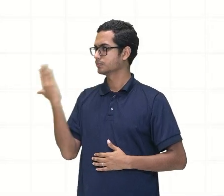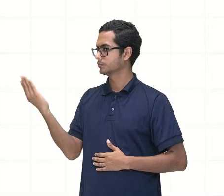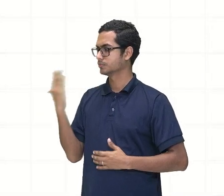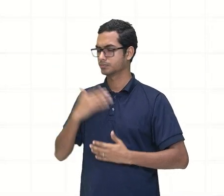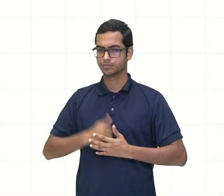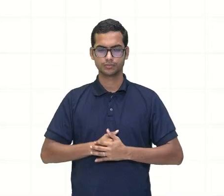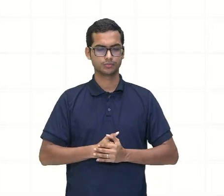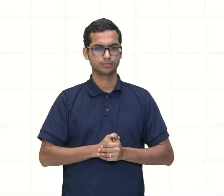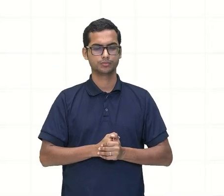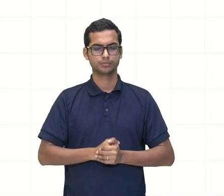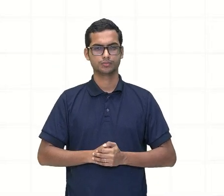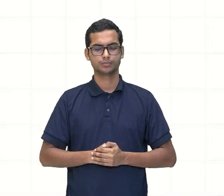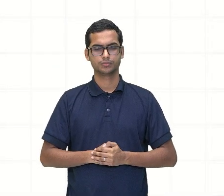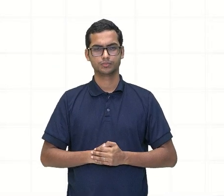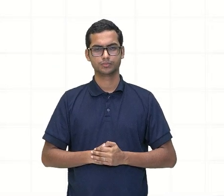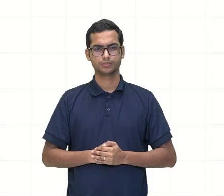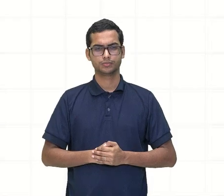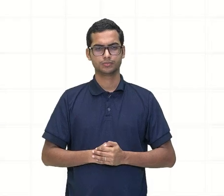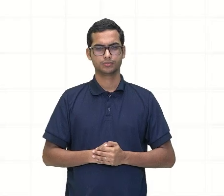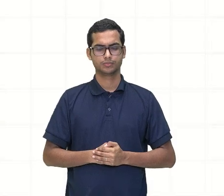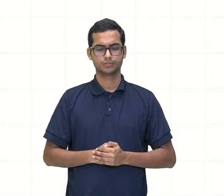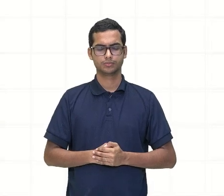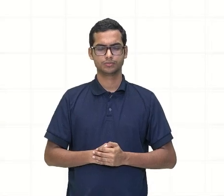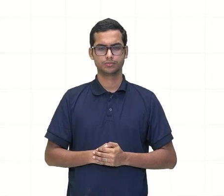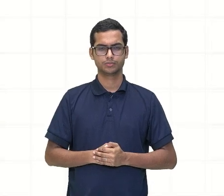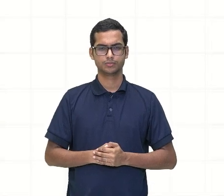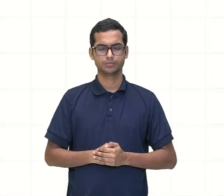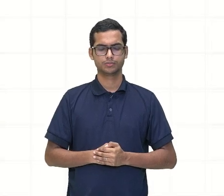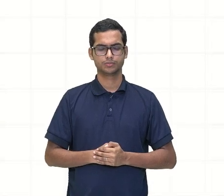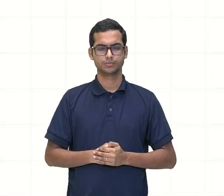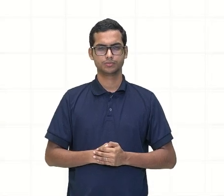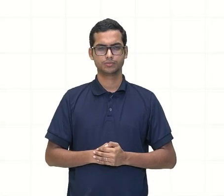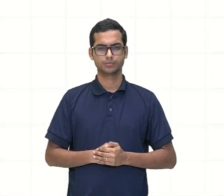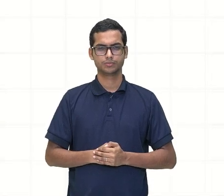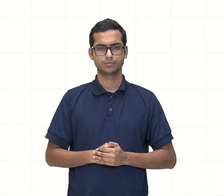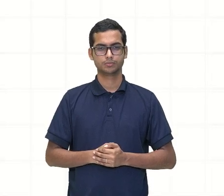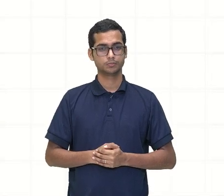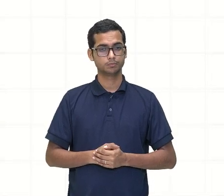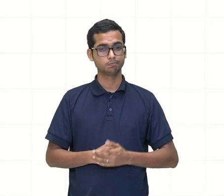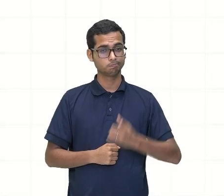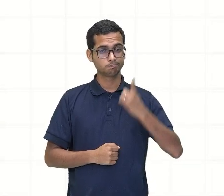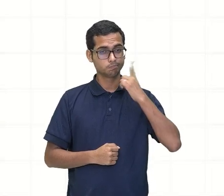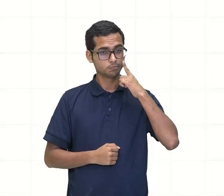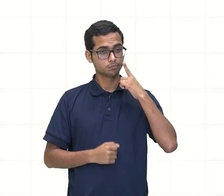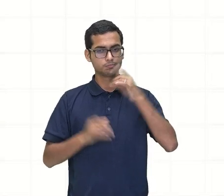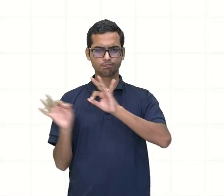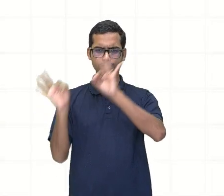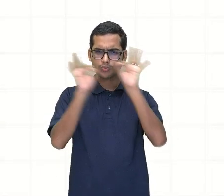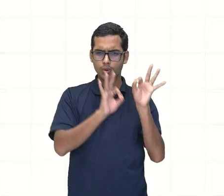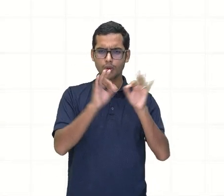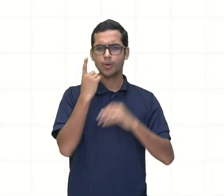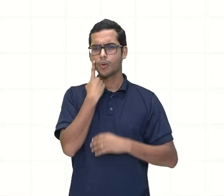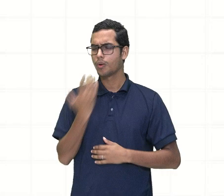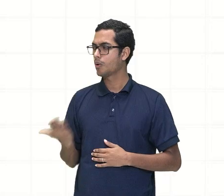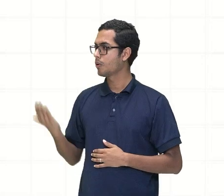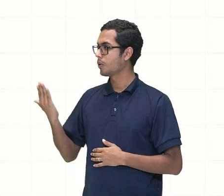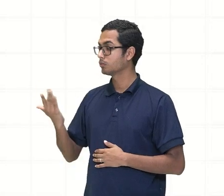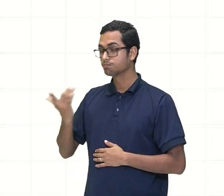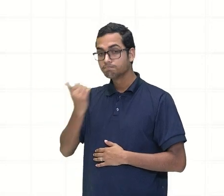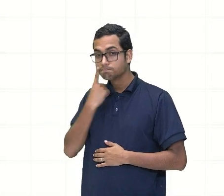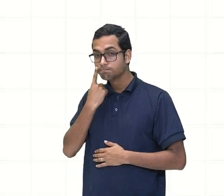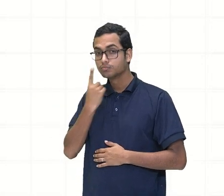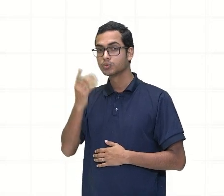6. Ok, pessoal? Então, observe que o 6 ele é um múltiplo de 2. E se